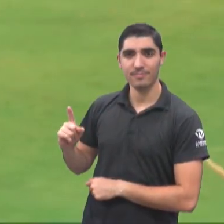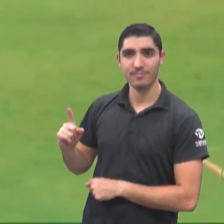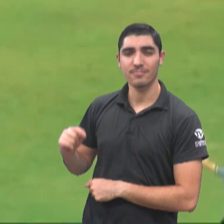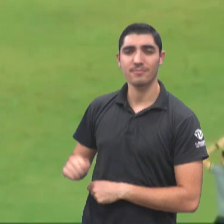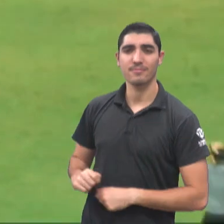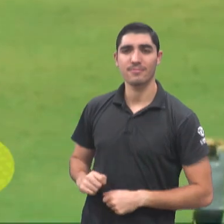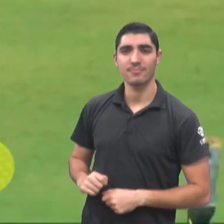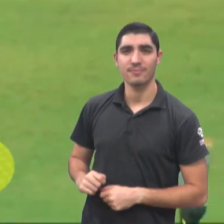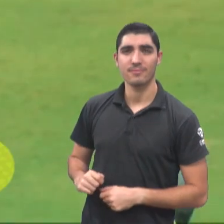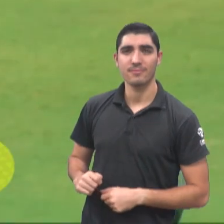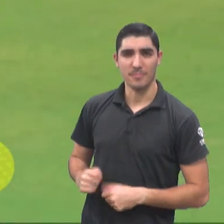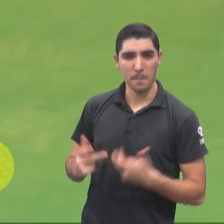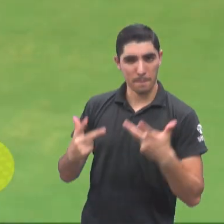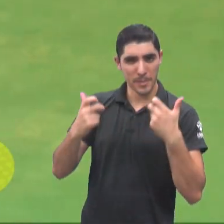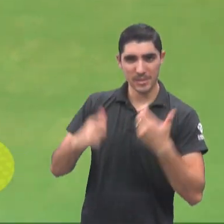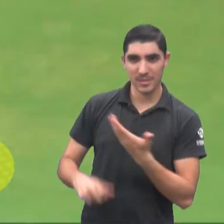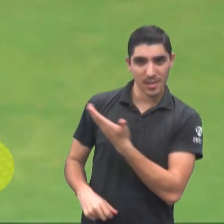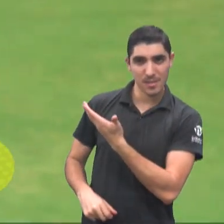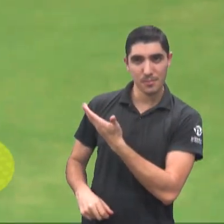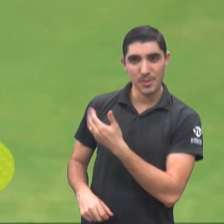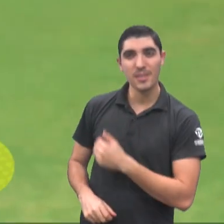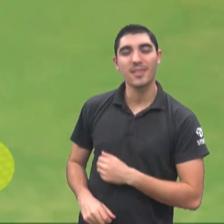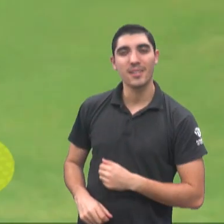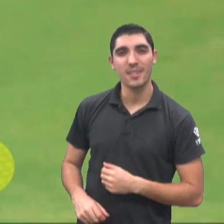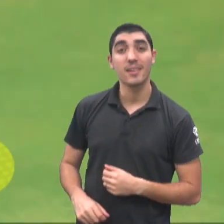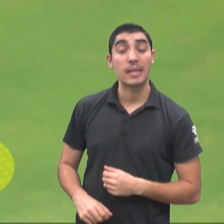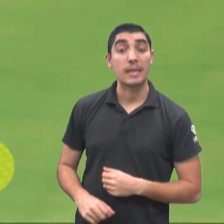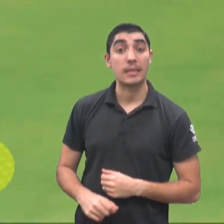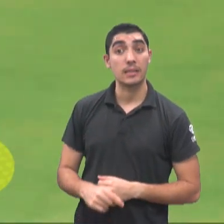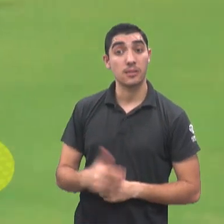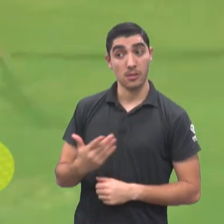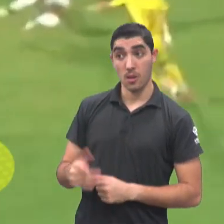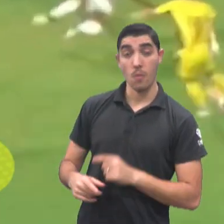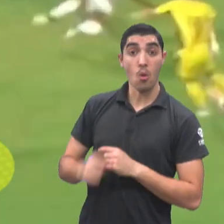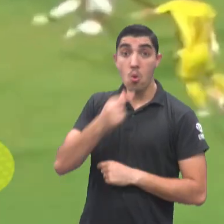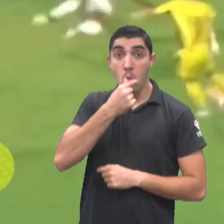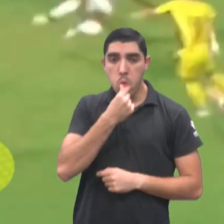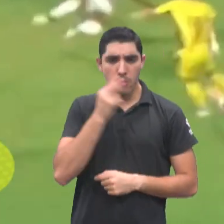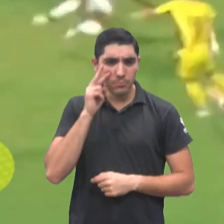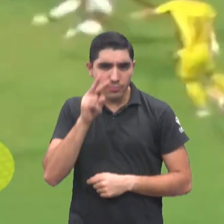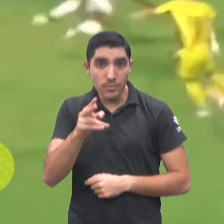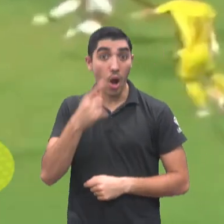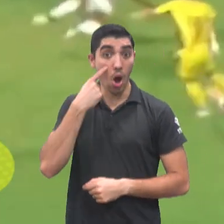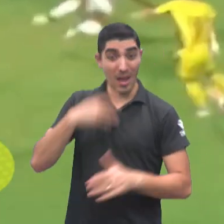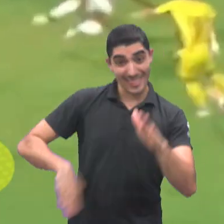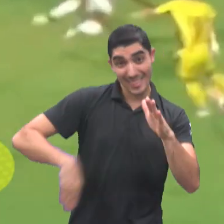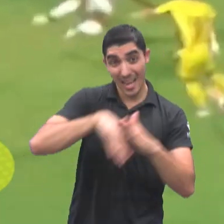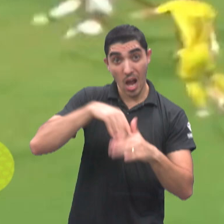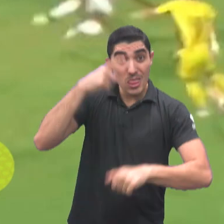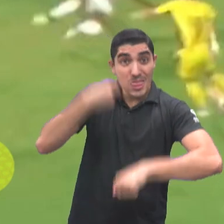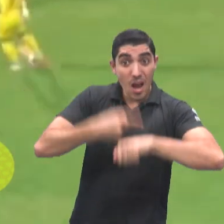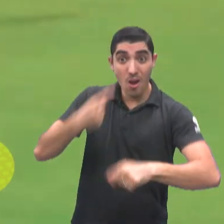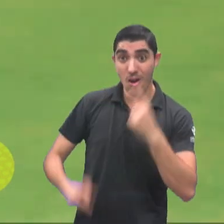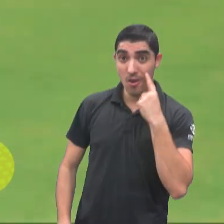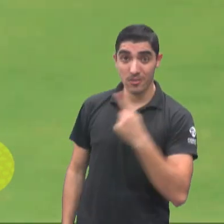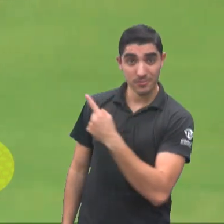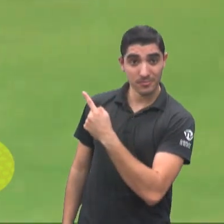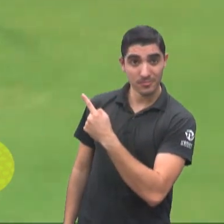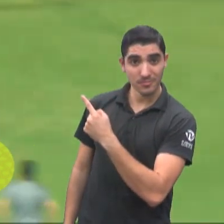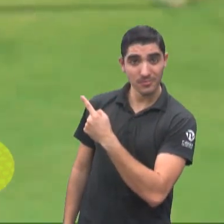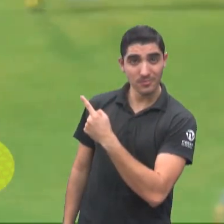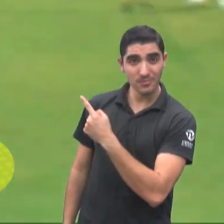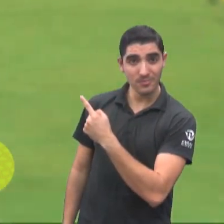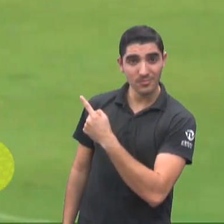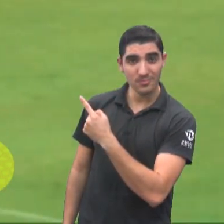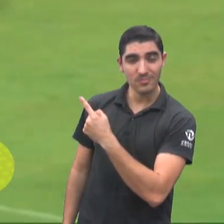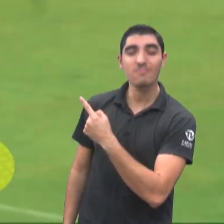área, e aí o Bandeira, logo na sequência, ele já marca o impedimento. Olha, na hora do chute, a Beth ali aproximou. Me parece que o Iago está com um